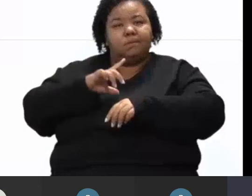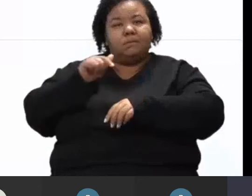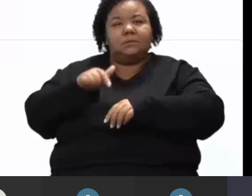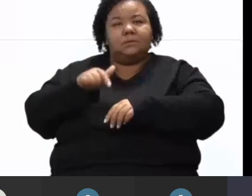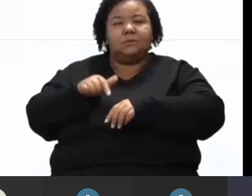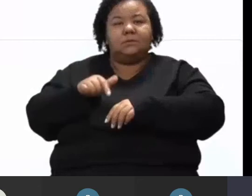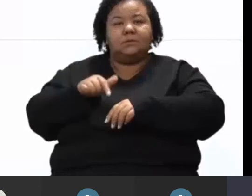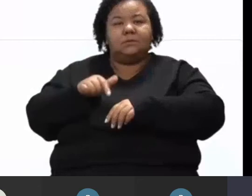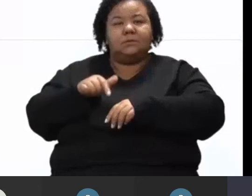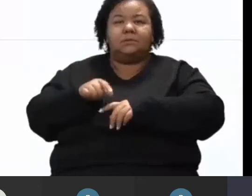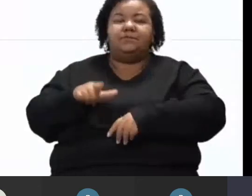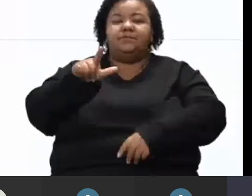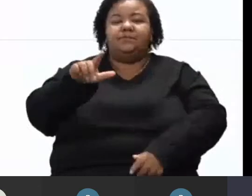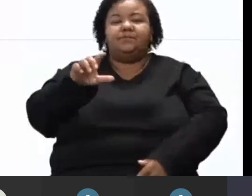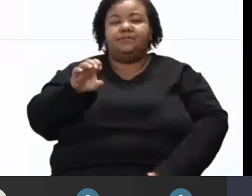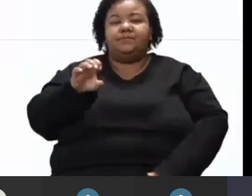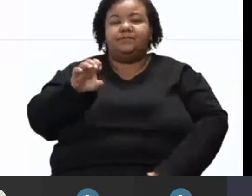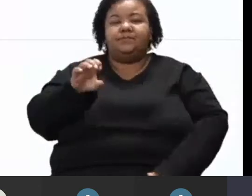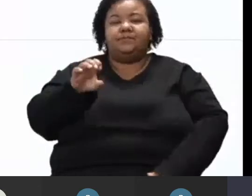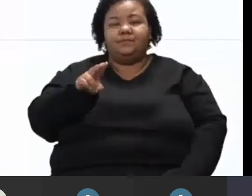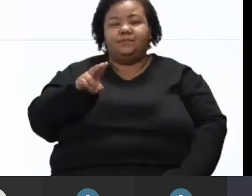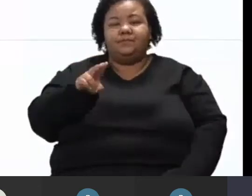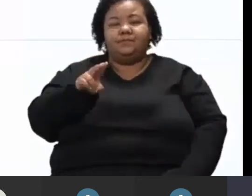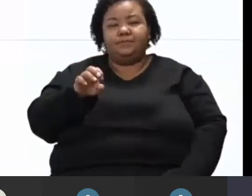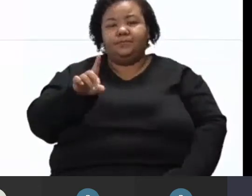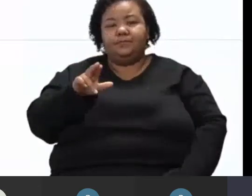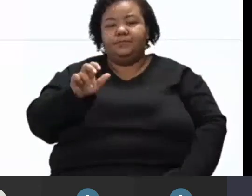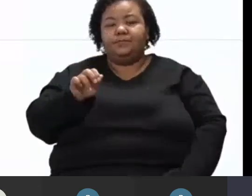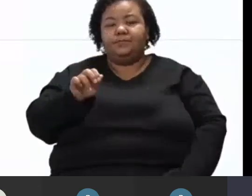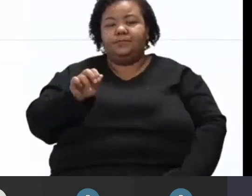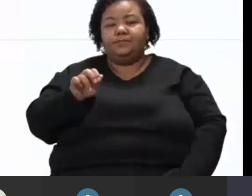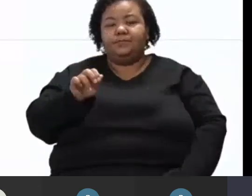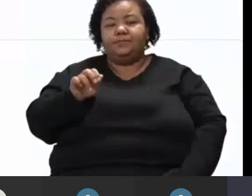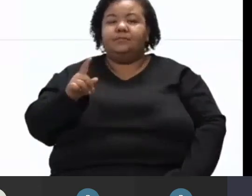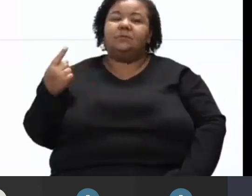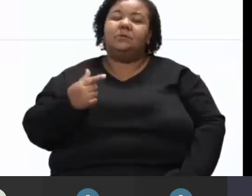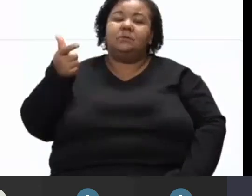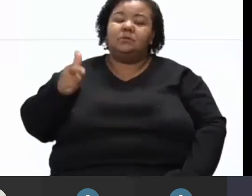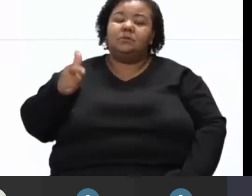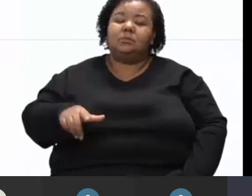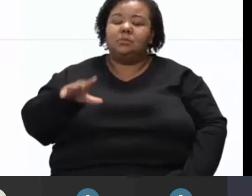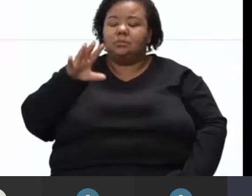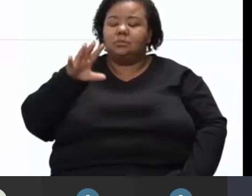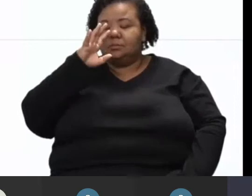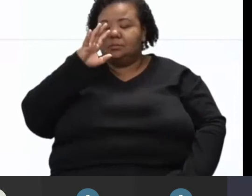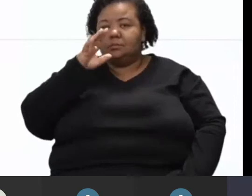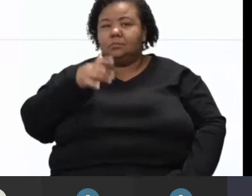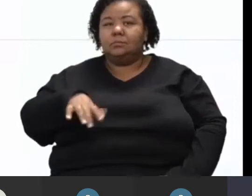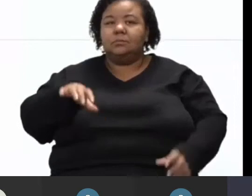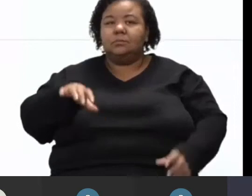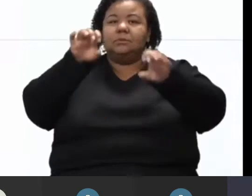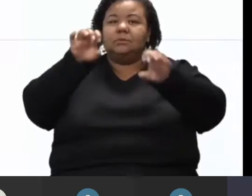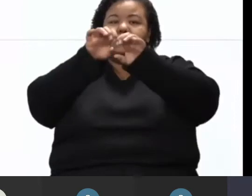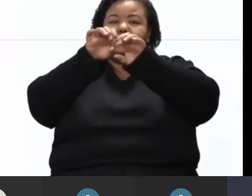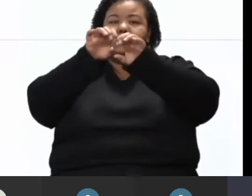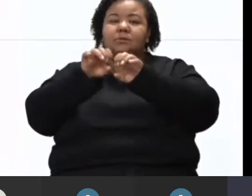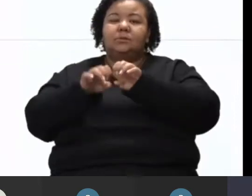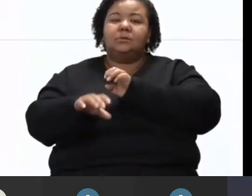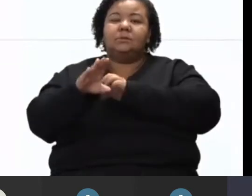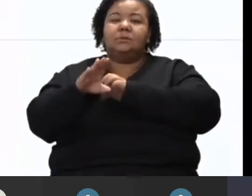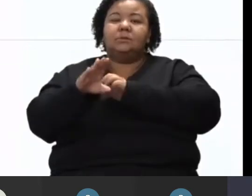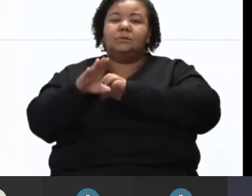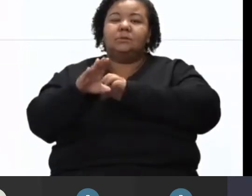temos a levedura. E na levedura, nós conseguimos observar também as estruturas de brotamento.